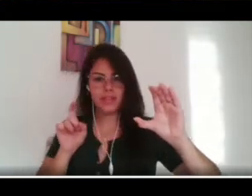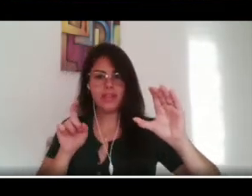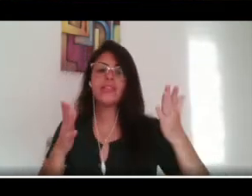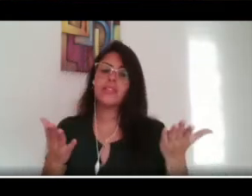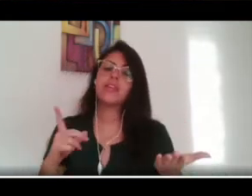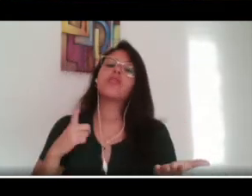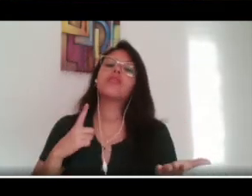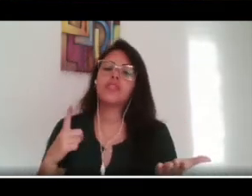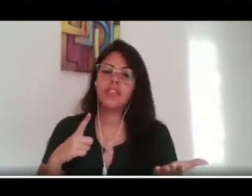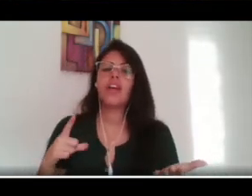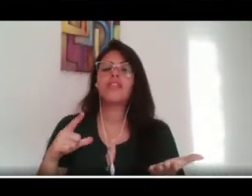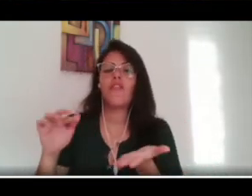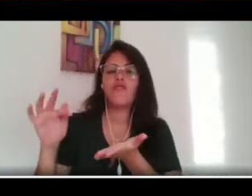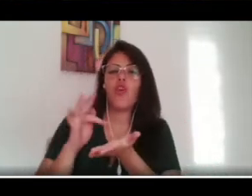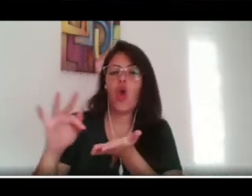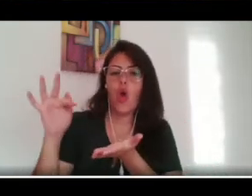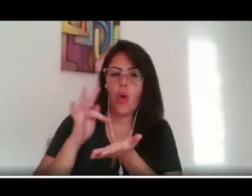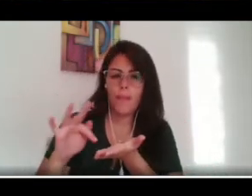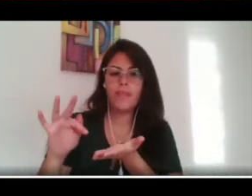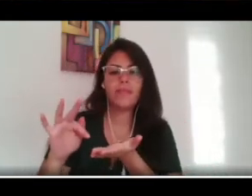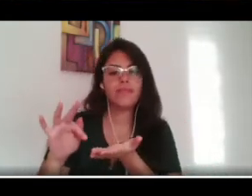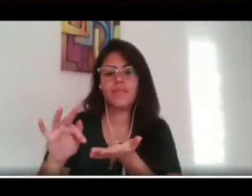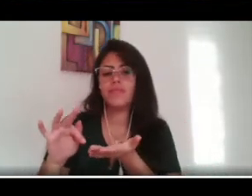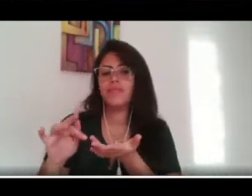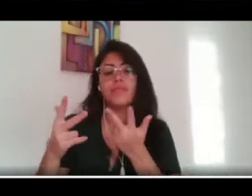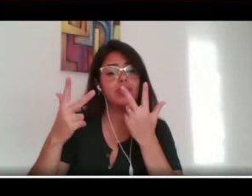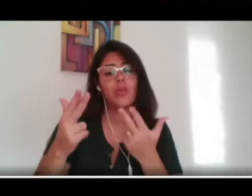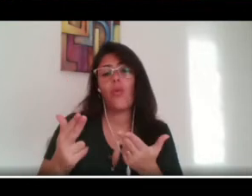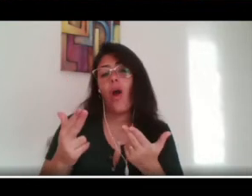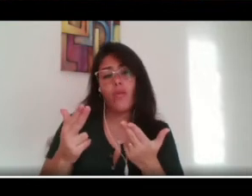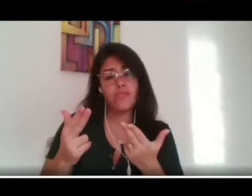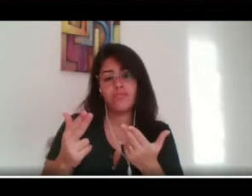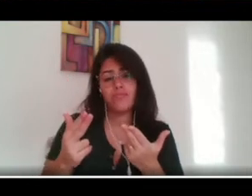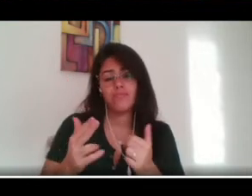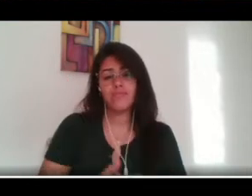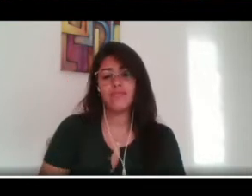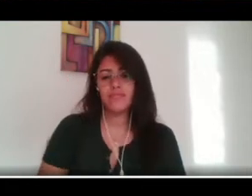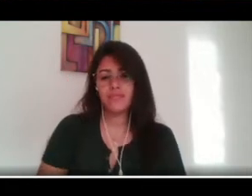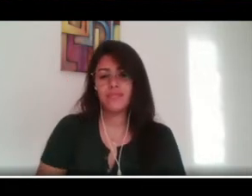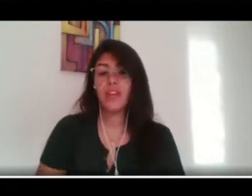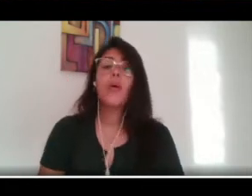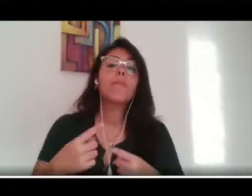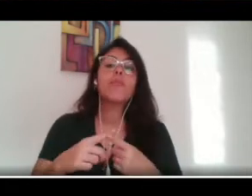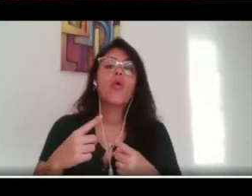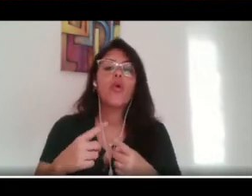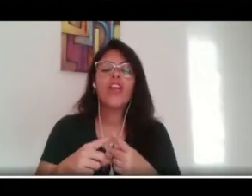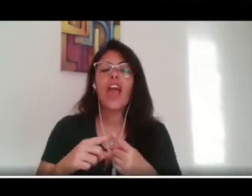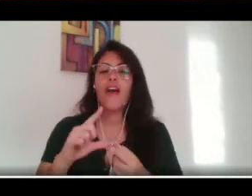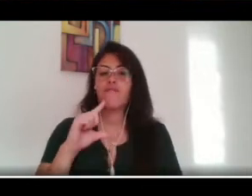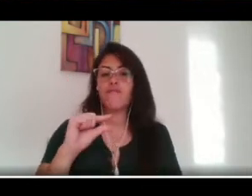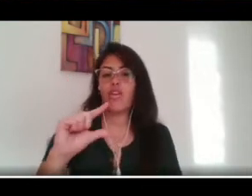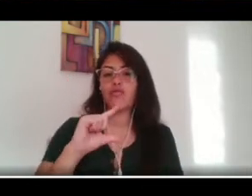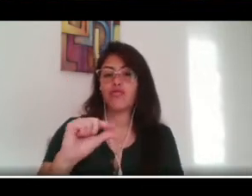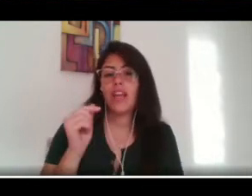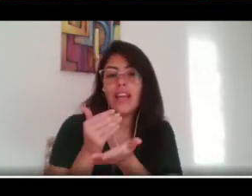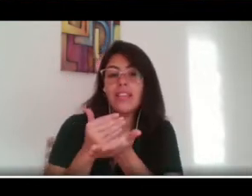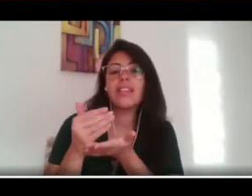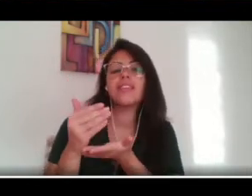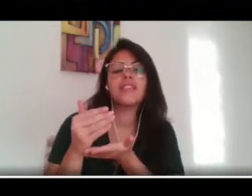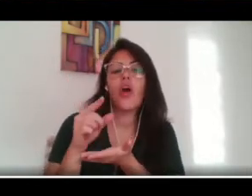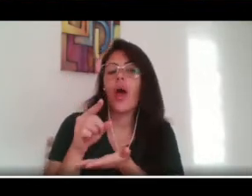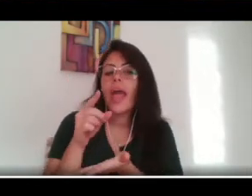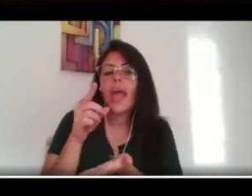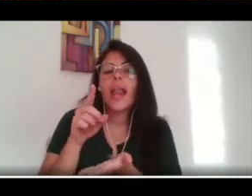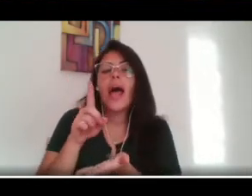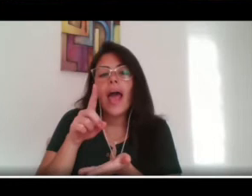grilo. Por quê? Porque a velocidade inicial dele, ela é toda em X. O V0Y continua sendo